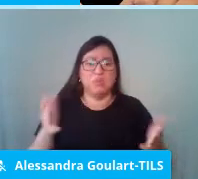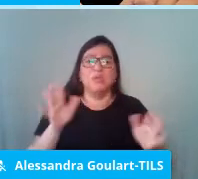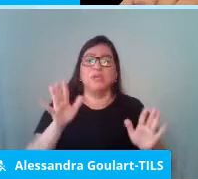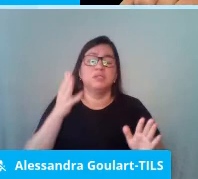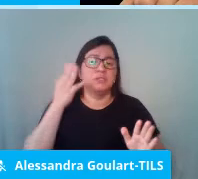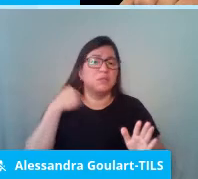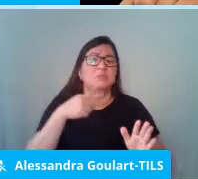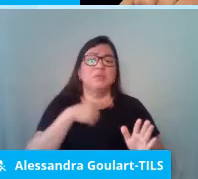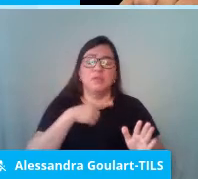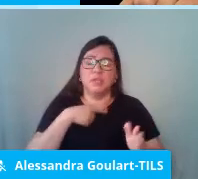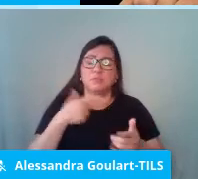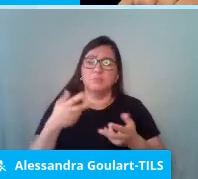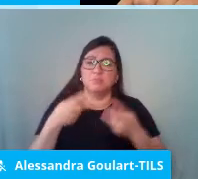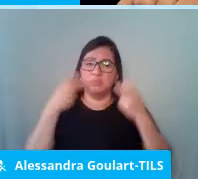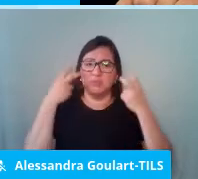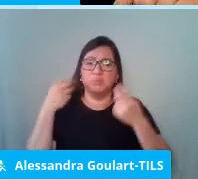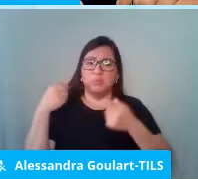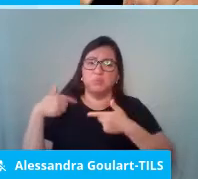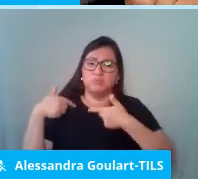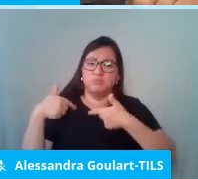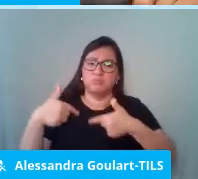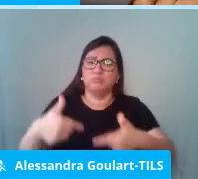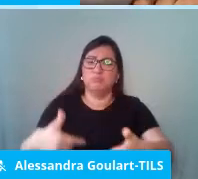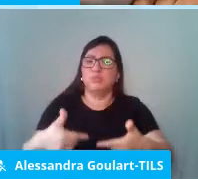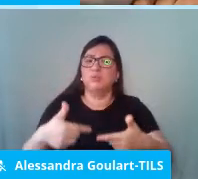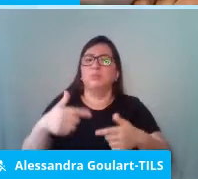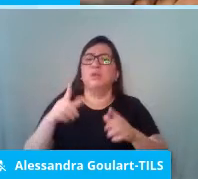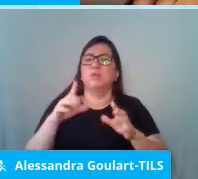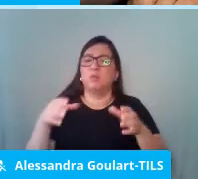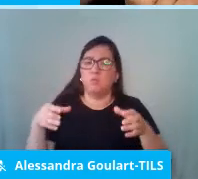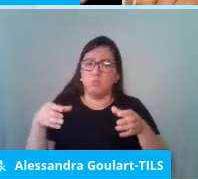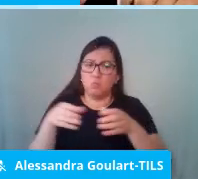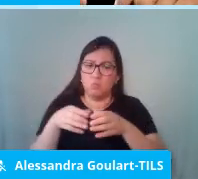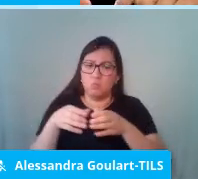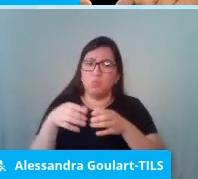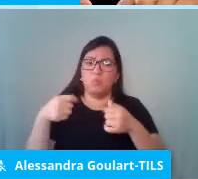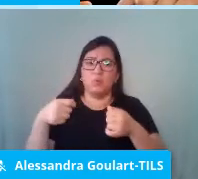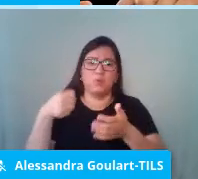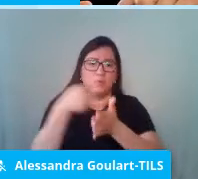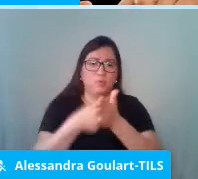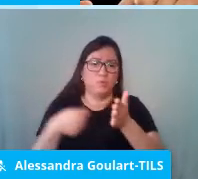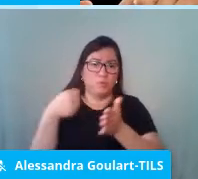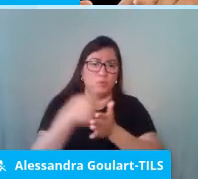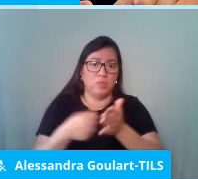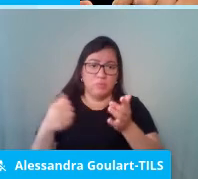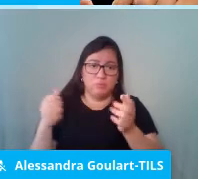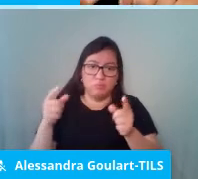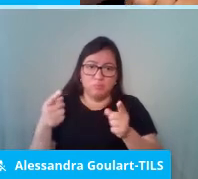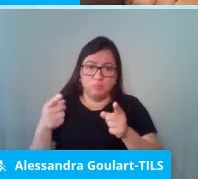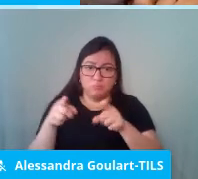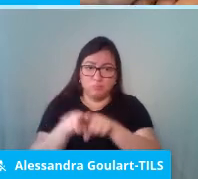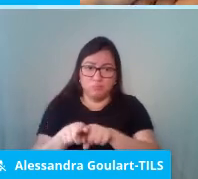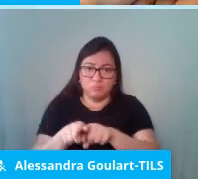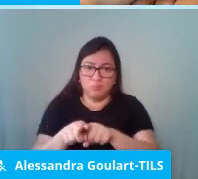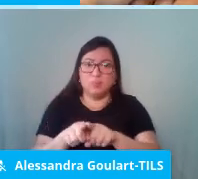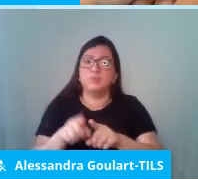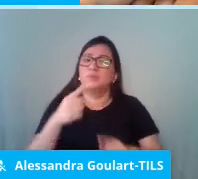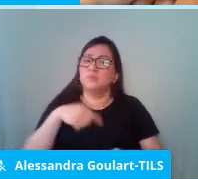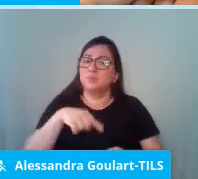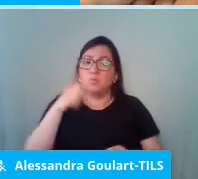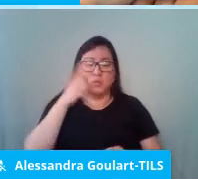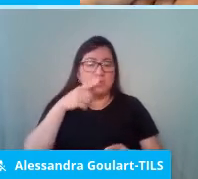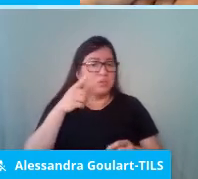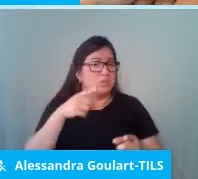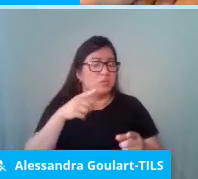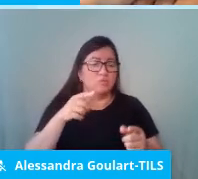um esforço coletivo de todos nós para que a gente consiga reverter esses índices,